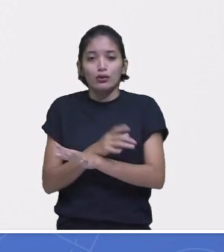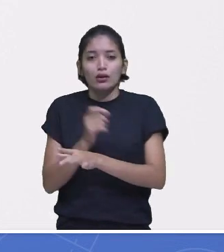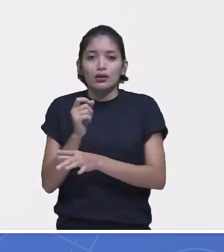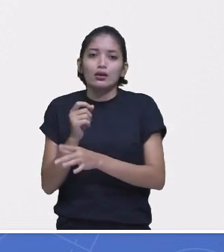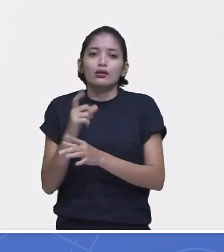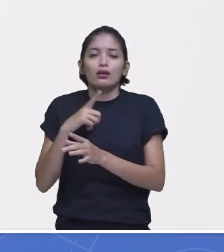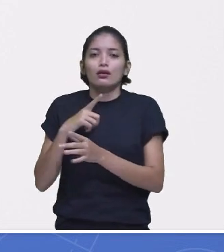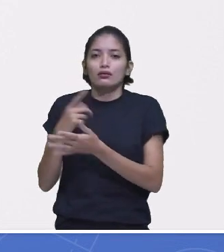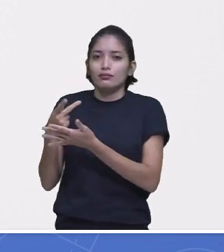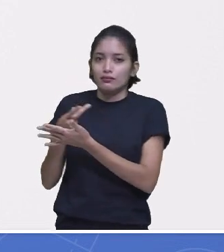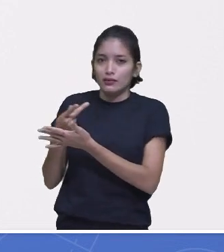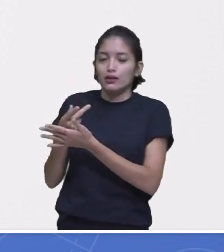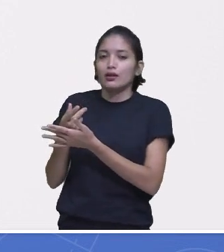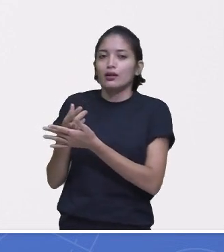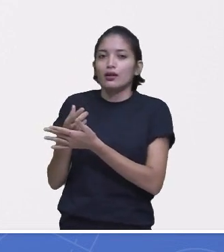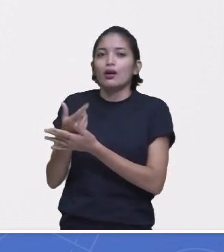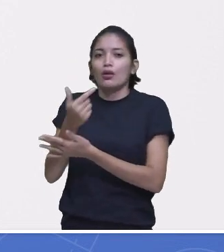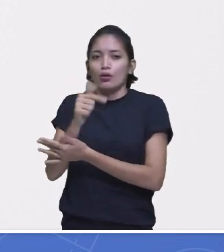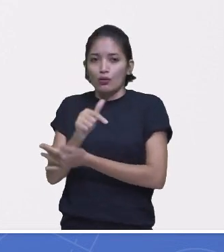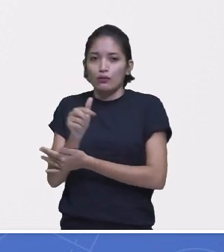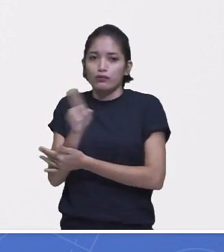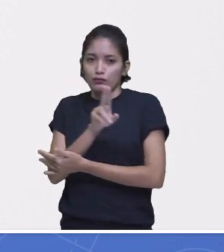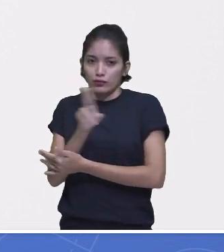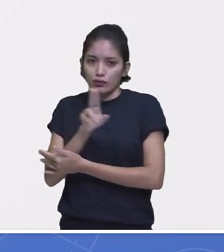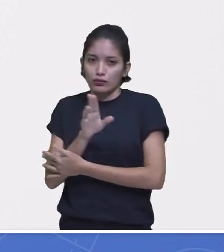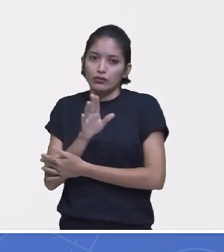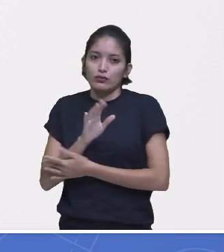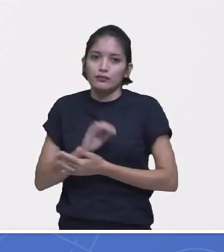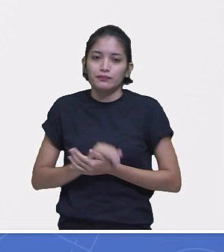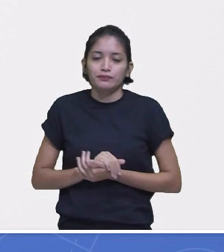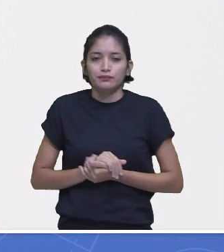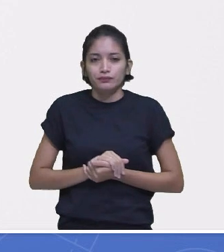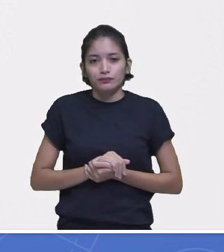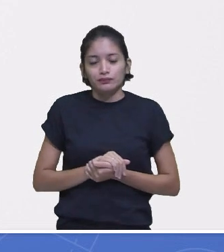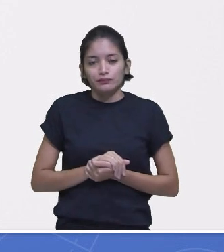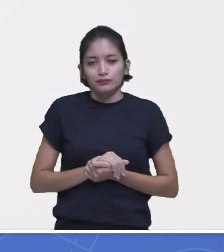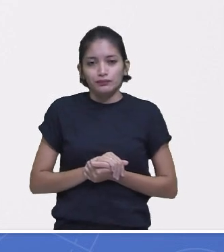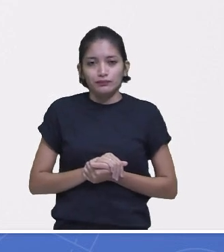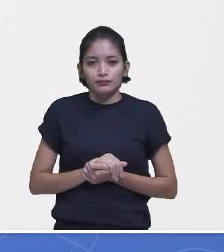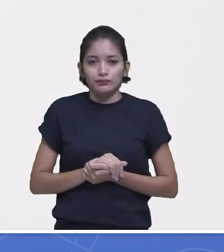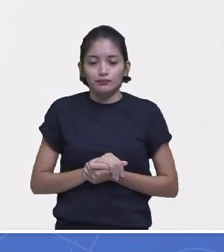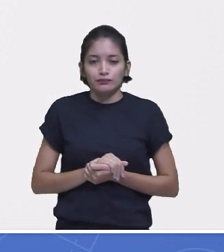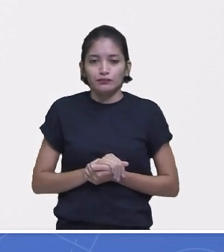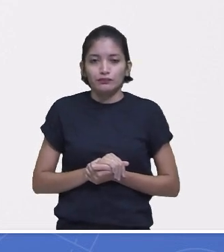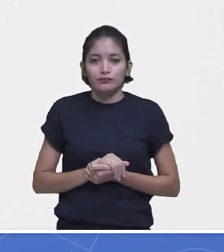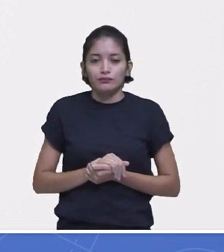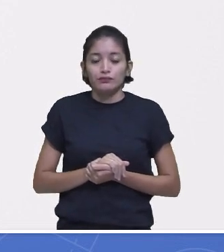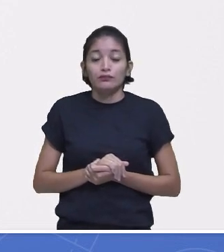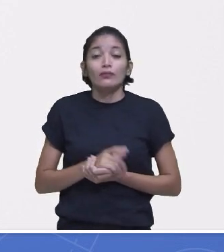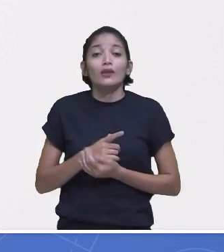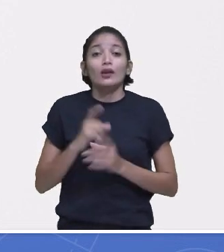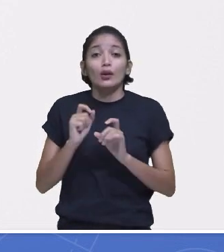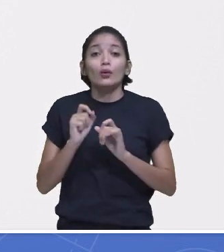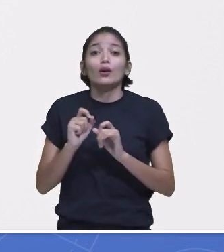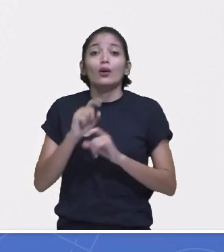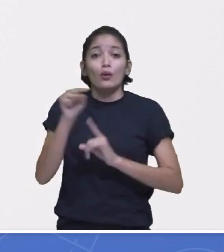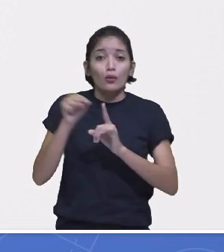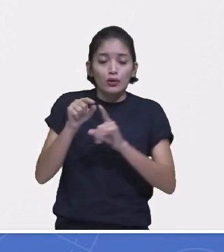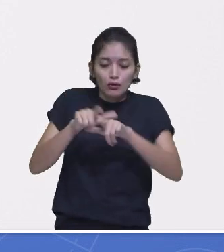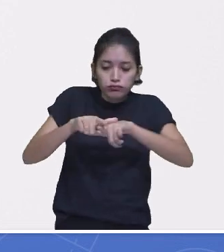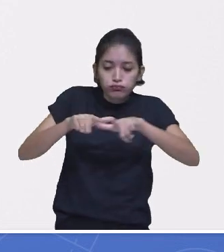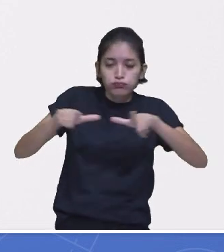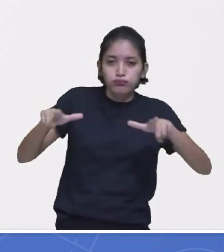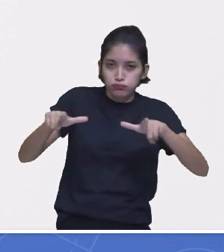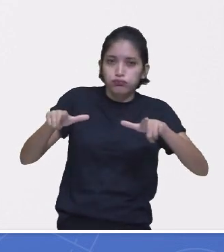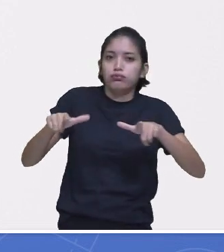né, onde está repetido ali os osteoclastos, que tem a função de fazer a limpeza, né, a faxina